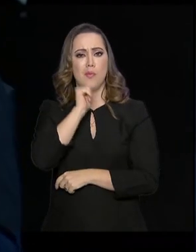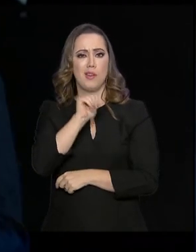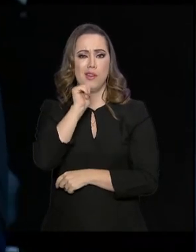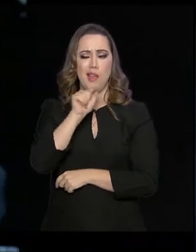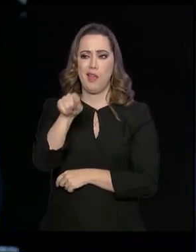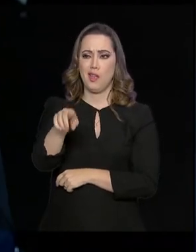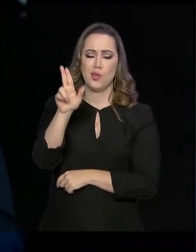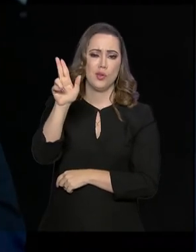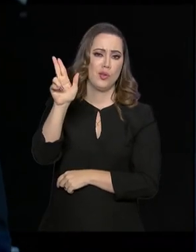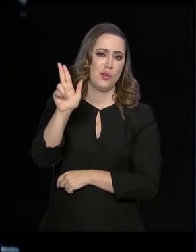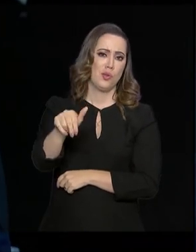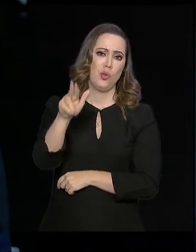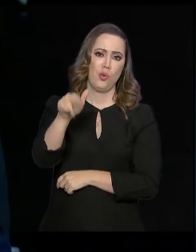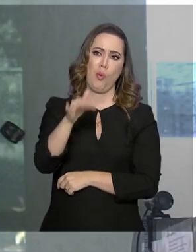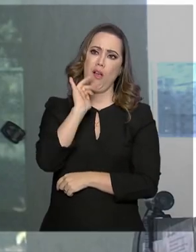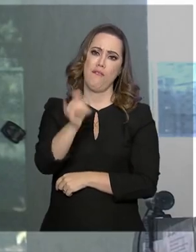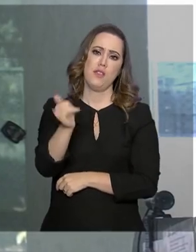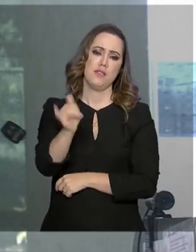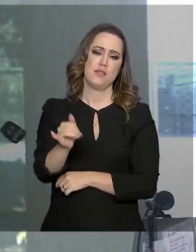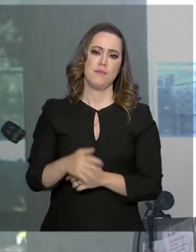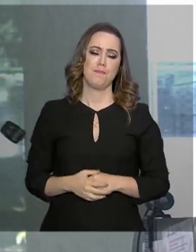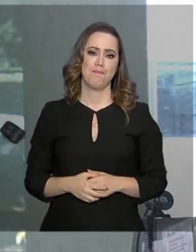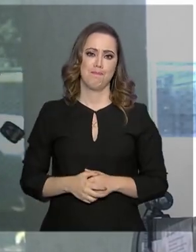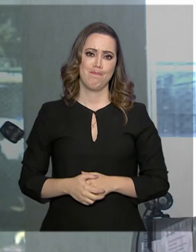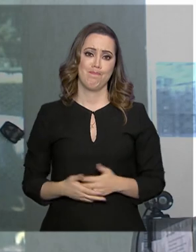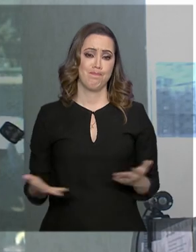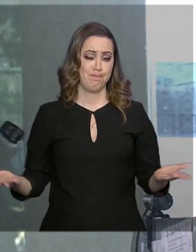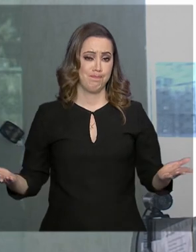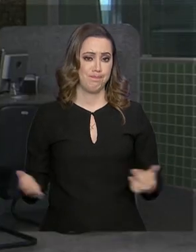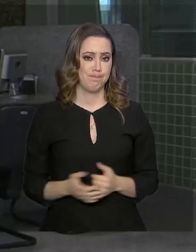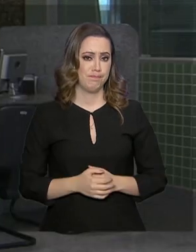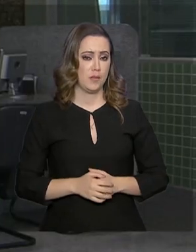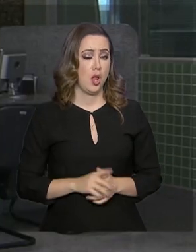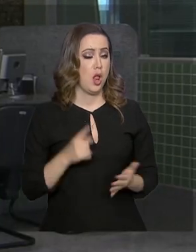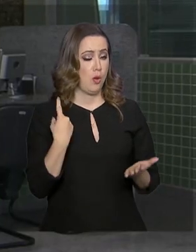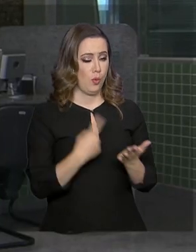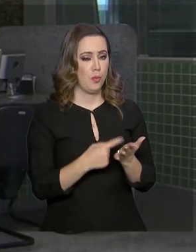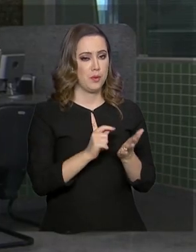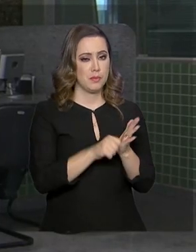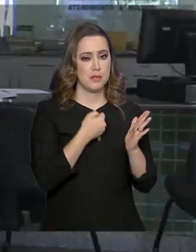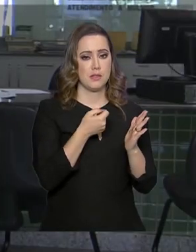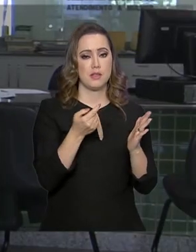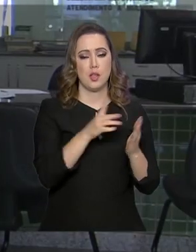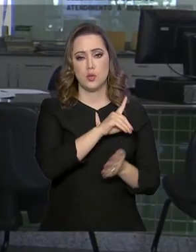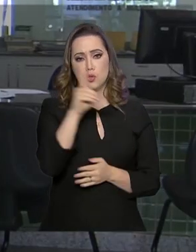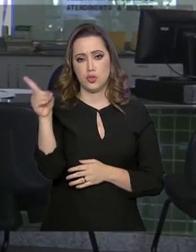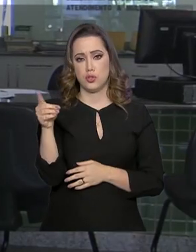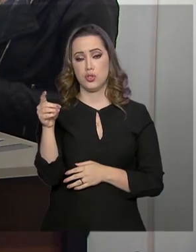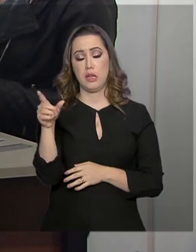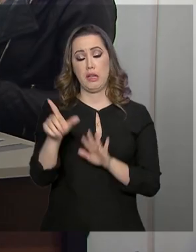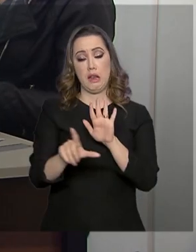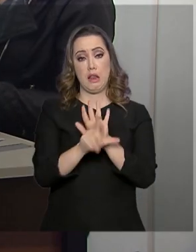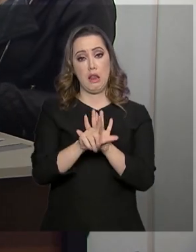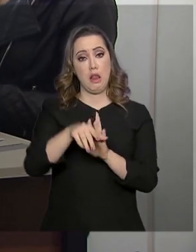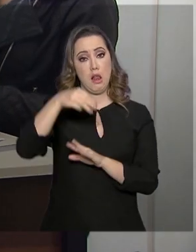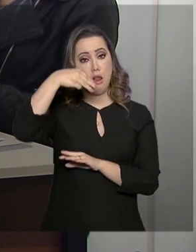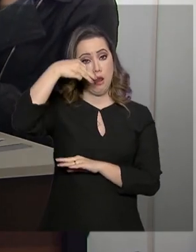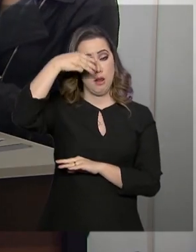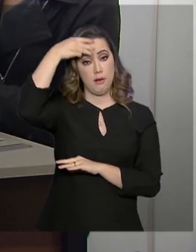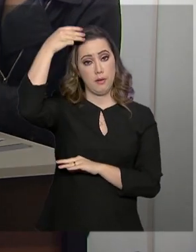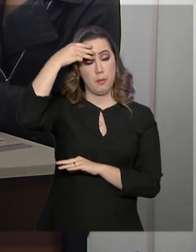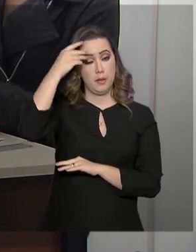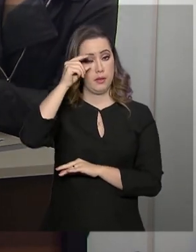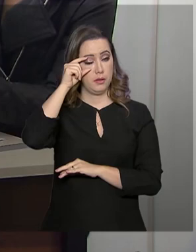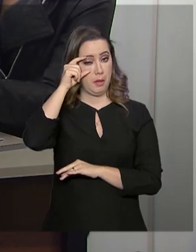sido jamais notificada. O pacto foi assinado no dia em que a Lei Maria da Penha comemora 13 anos. A legislação,